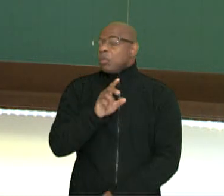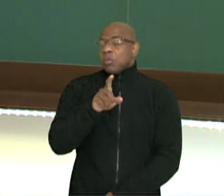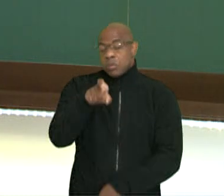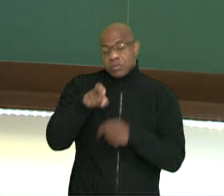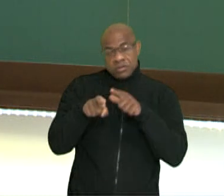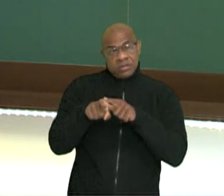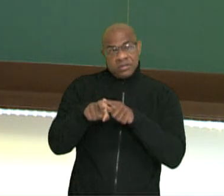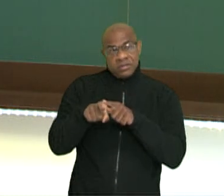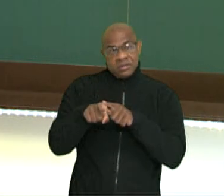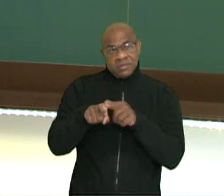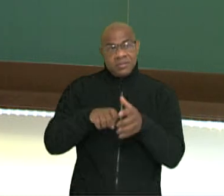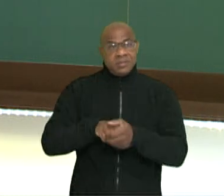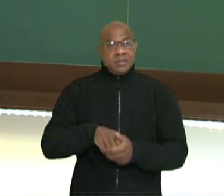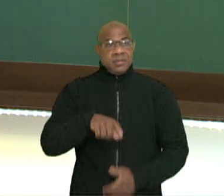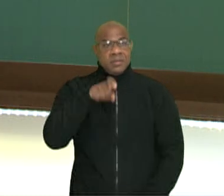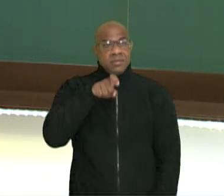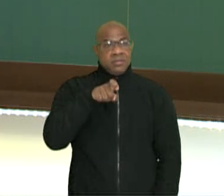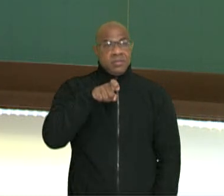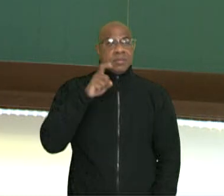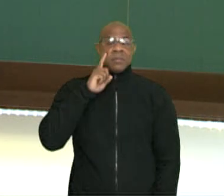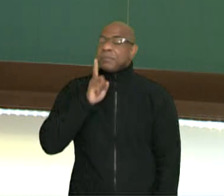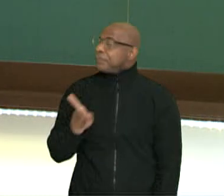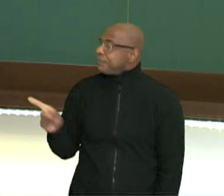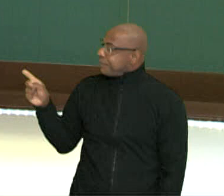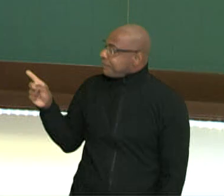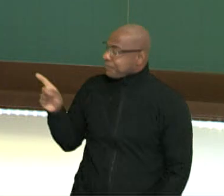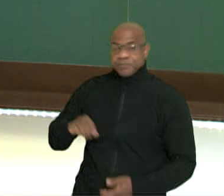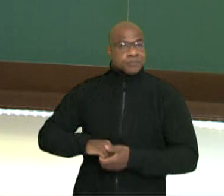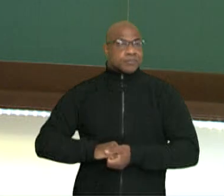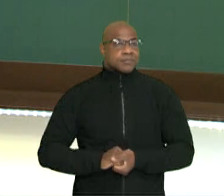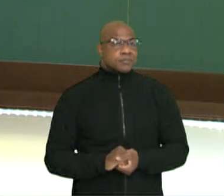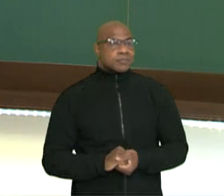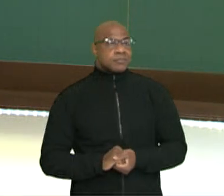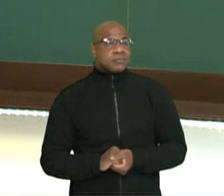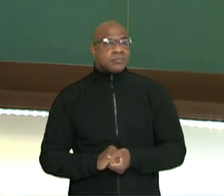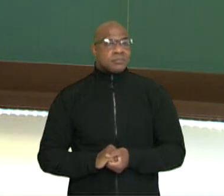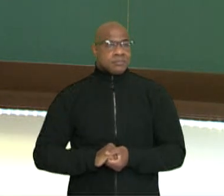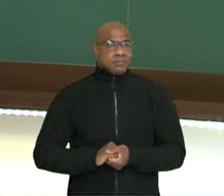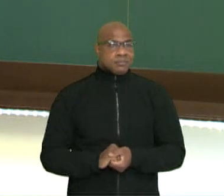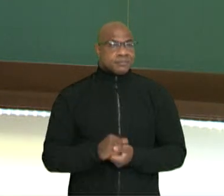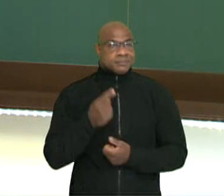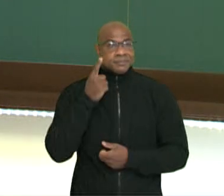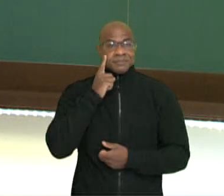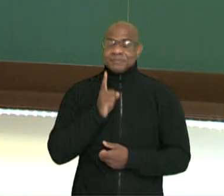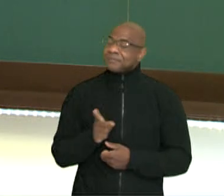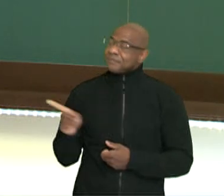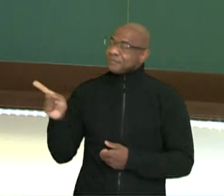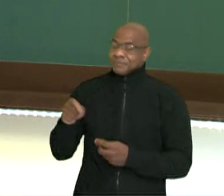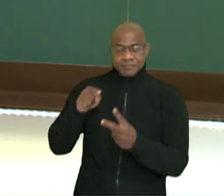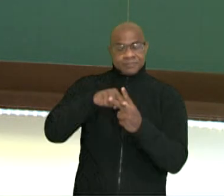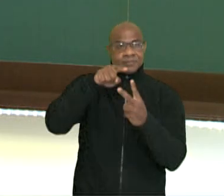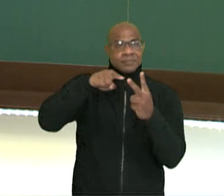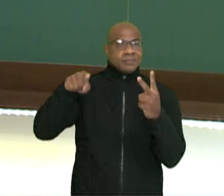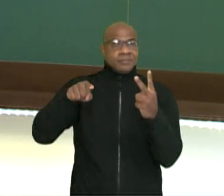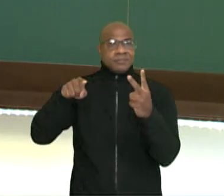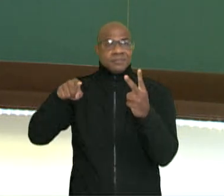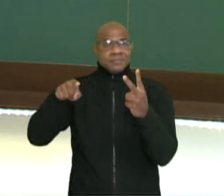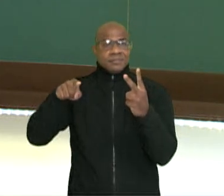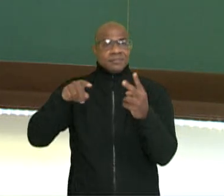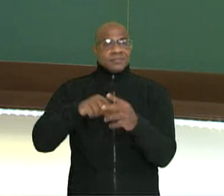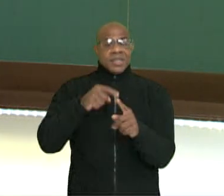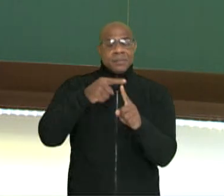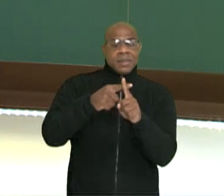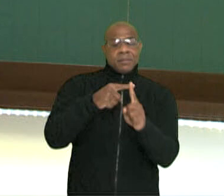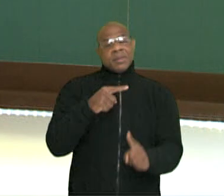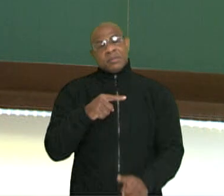x. Esse quadrado passa para o outro lado na forma de raiz. A raiz dá certo tanto a positiva quanto a negativa. Então, x é mais ou